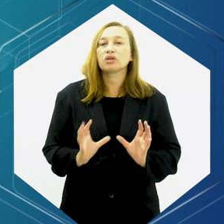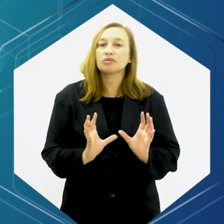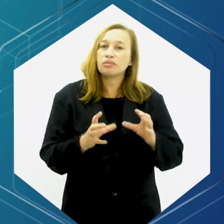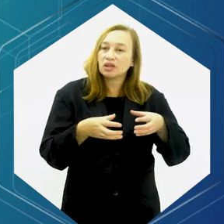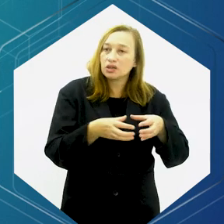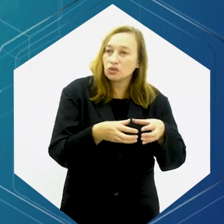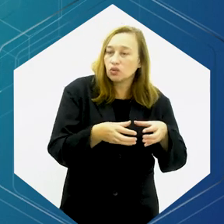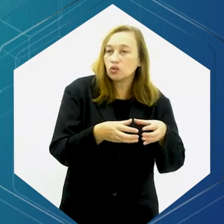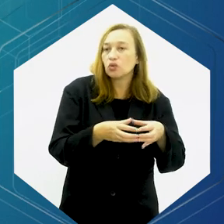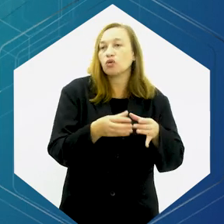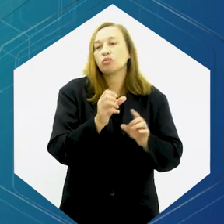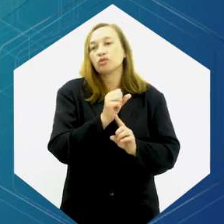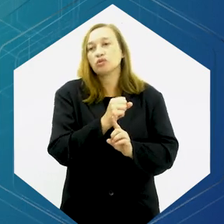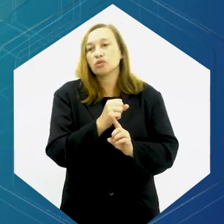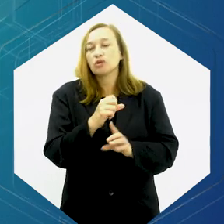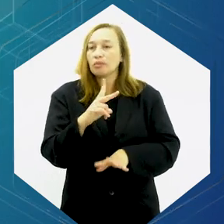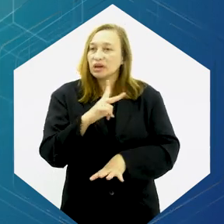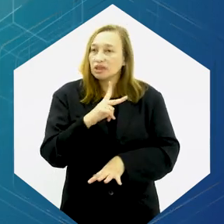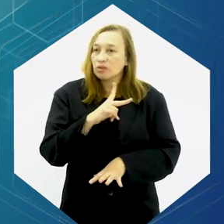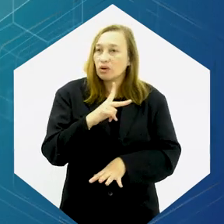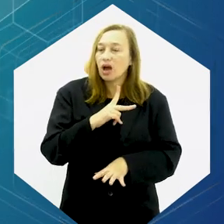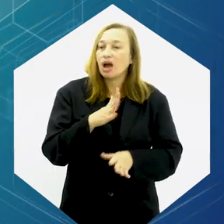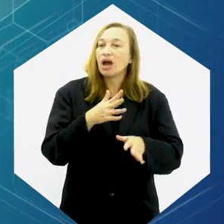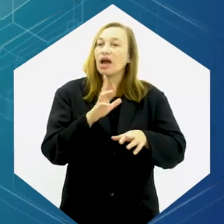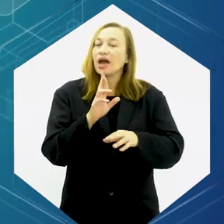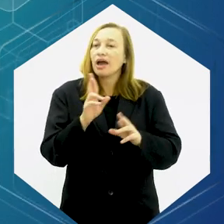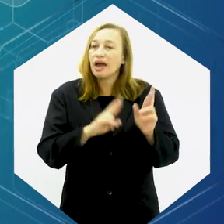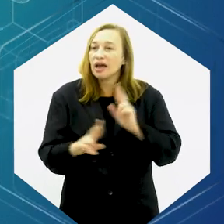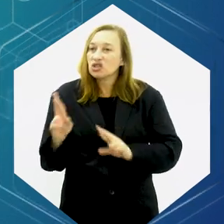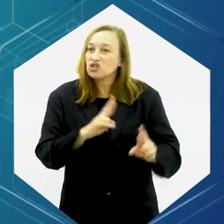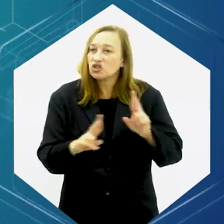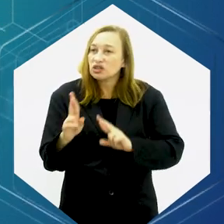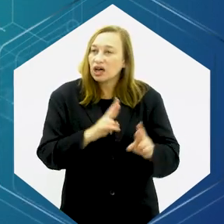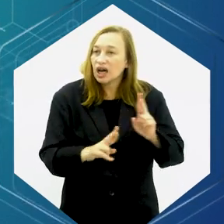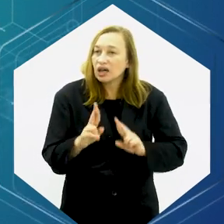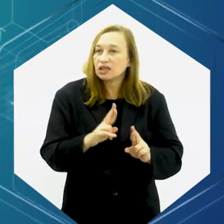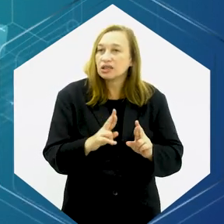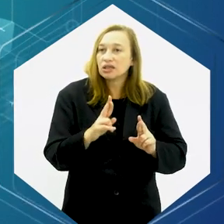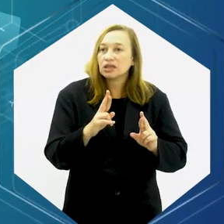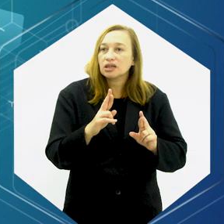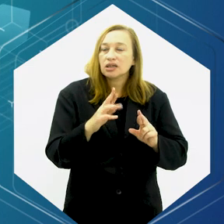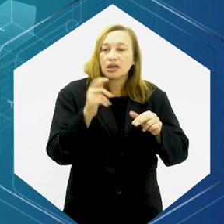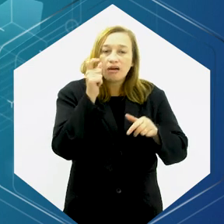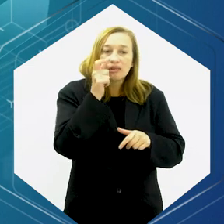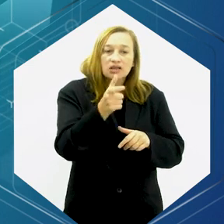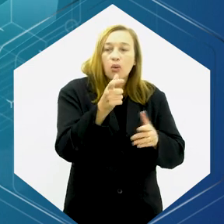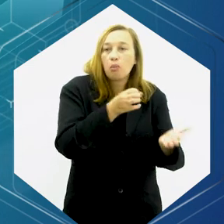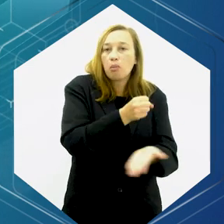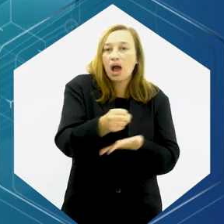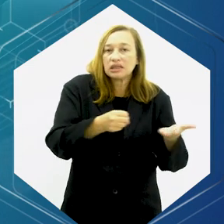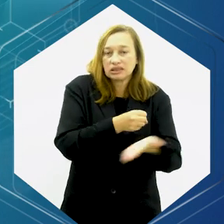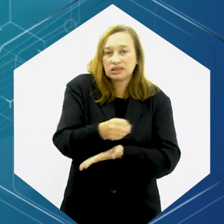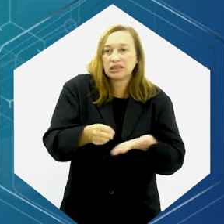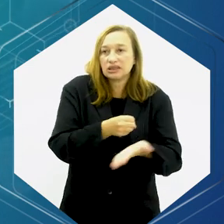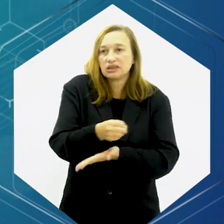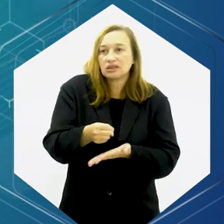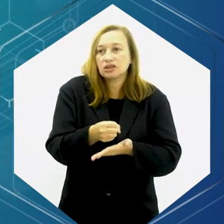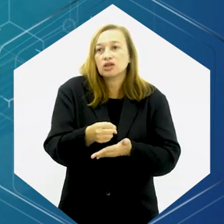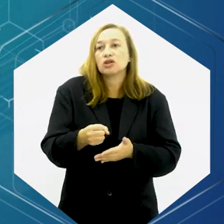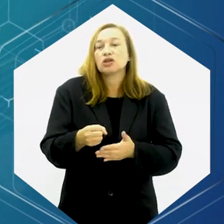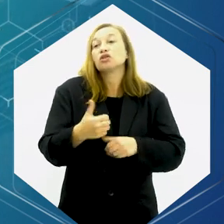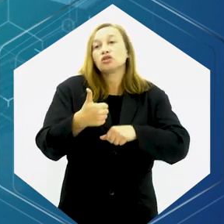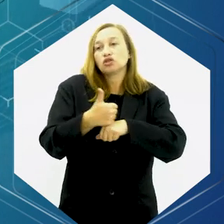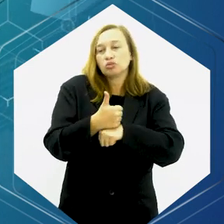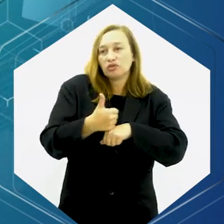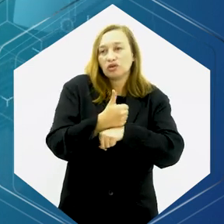individuais coletivas relacionadas Aos aos aos atendimentos em em em atenção básica